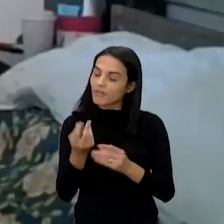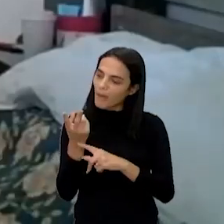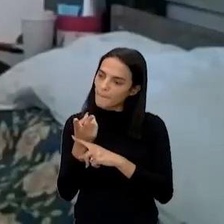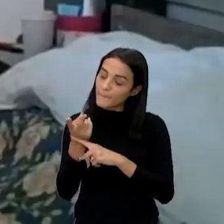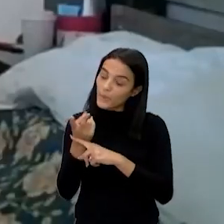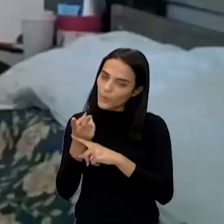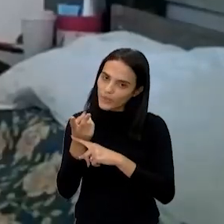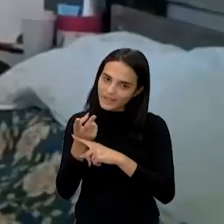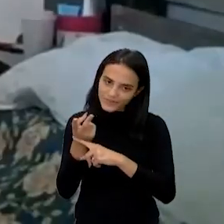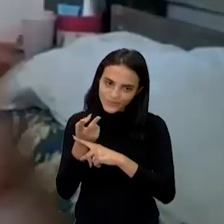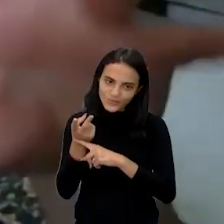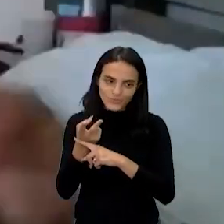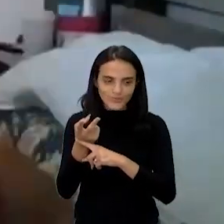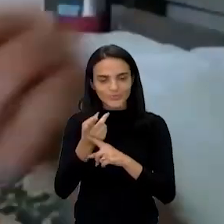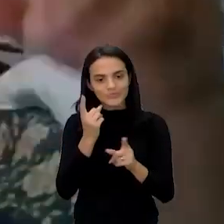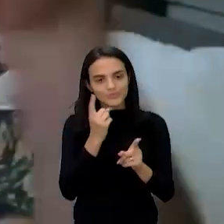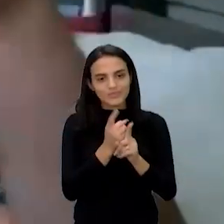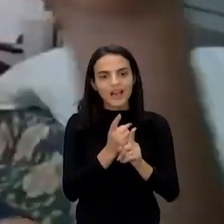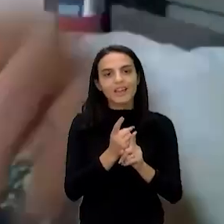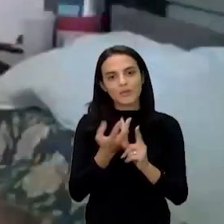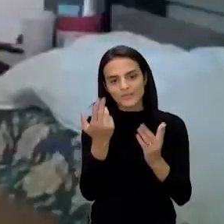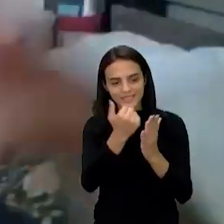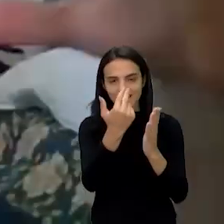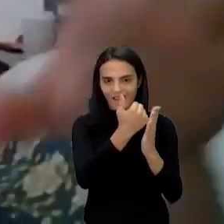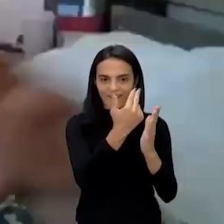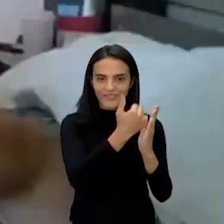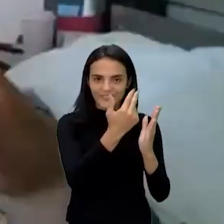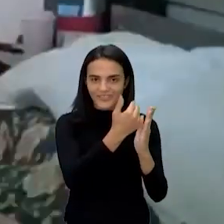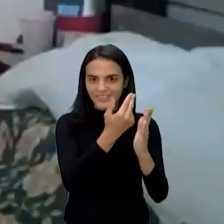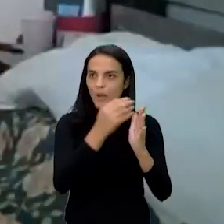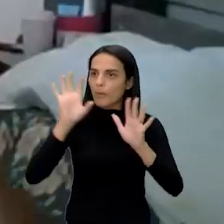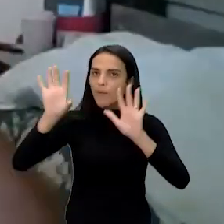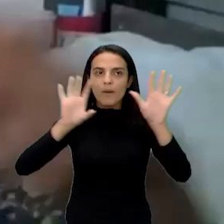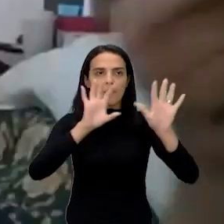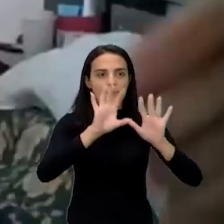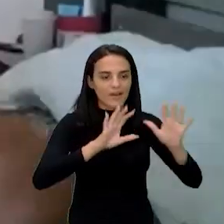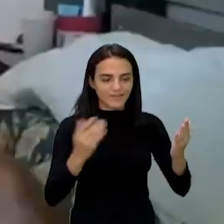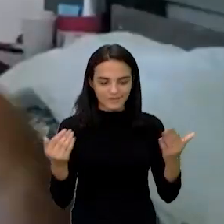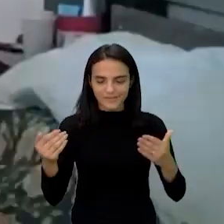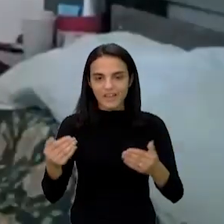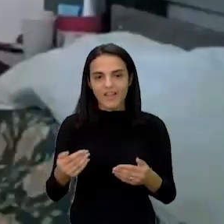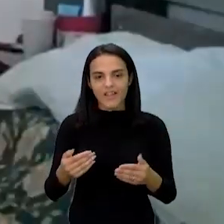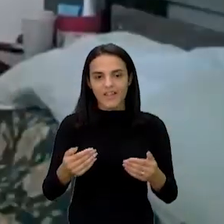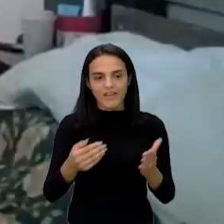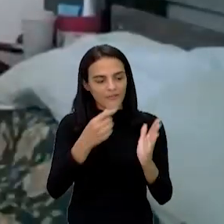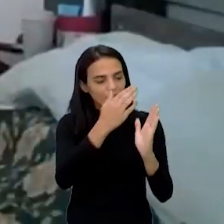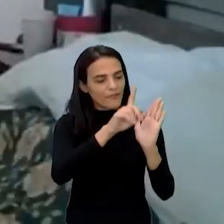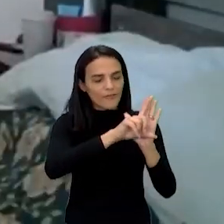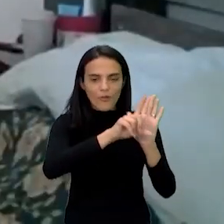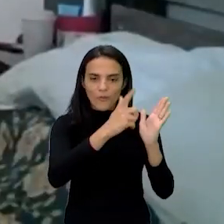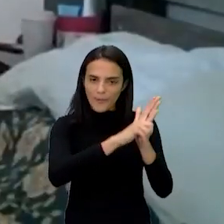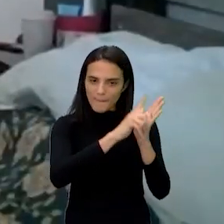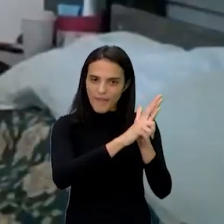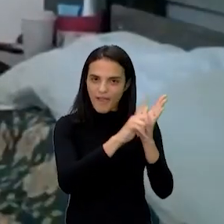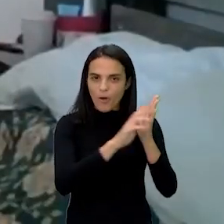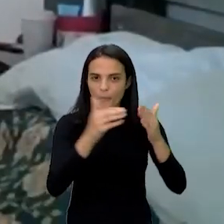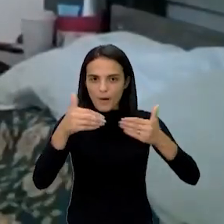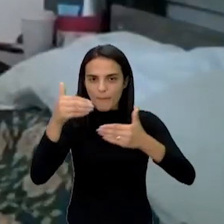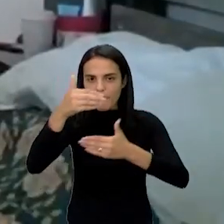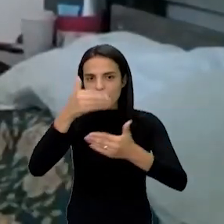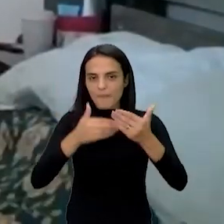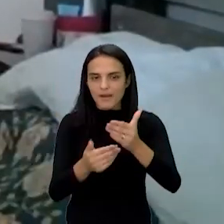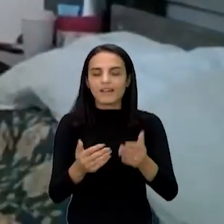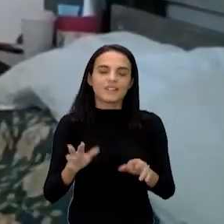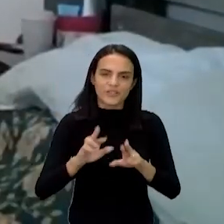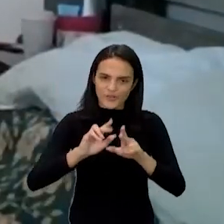de poluição e tal, né? Então, eu comecei a desenhar cidades, eu emendava folhas de papel e tal, ia desenhando, imaginando como é que as coisas deveriam ser,